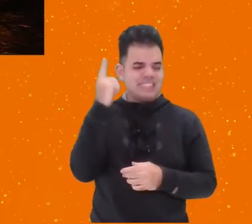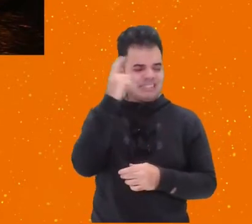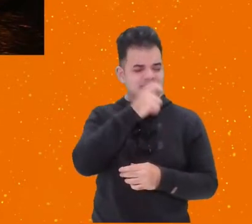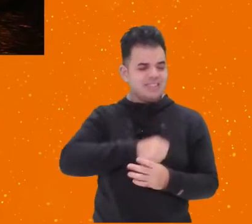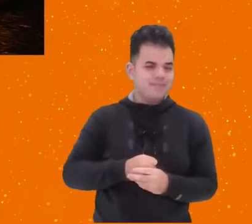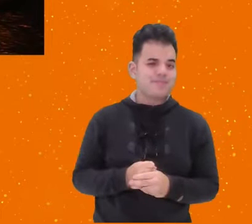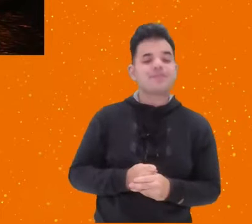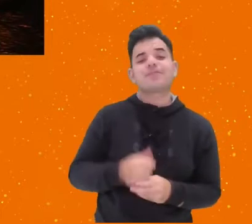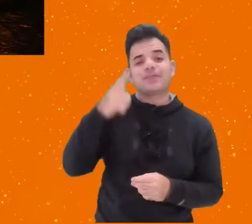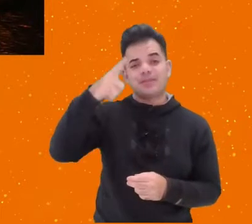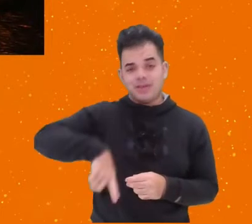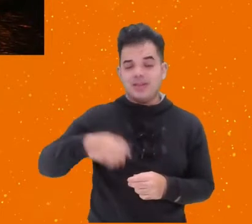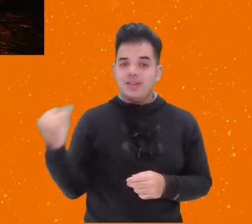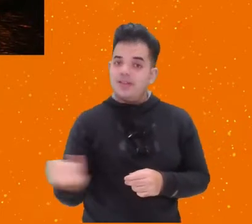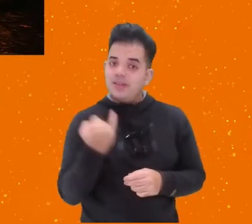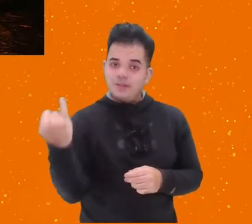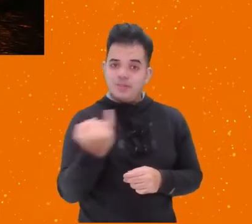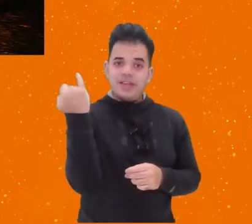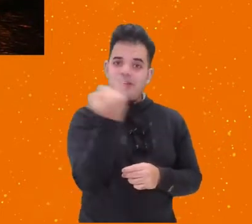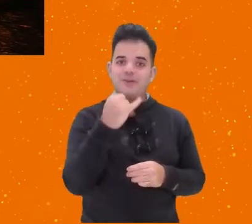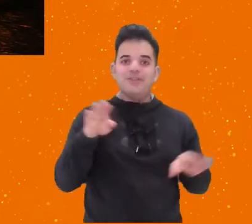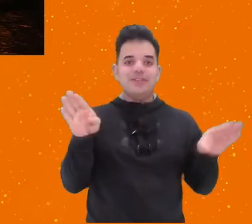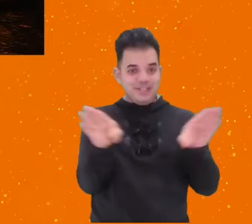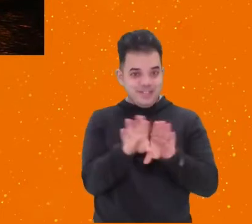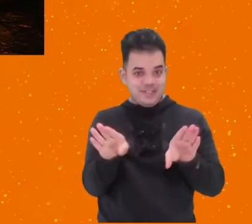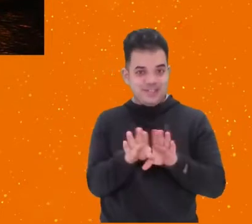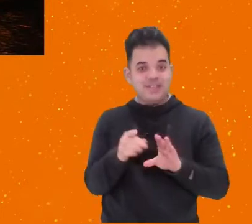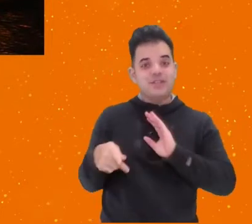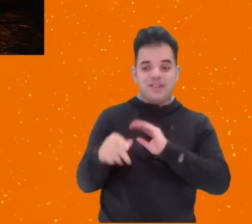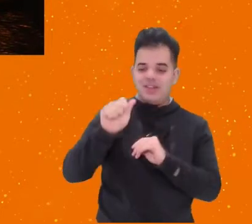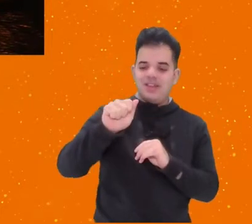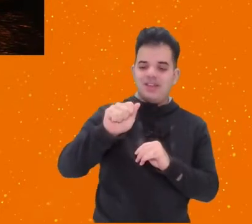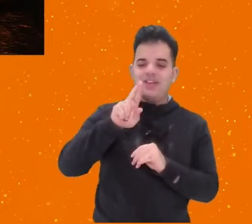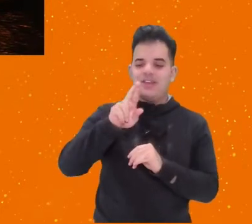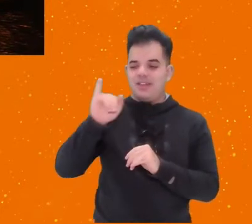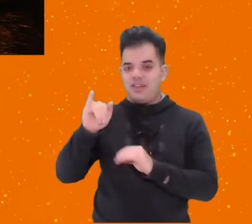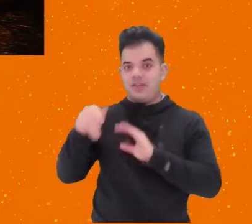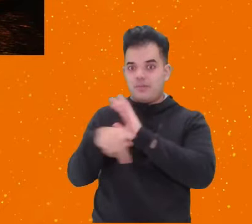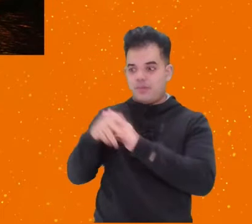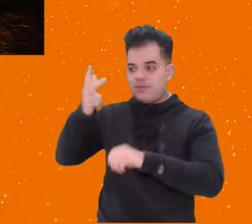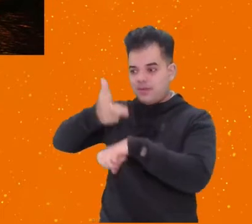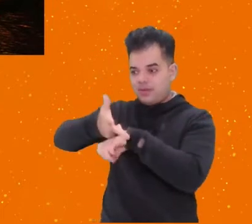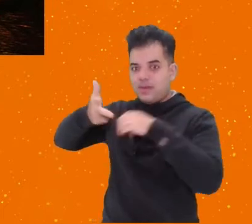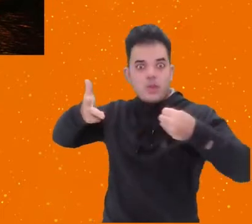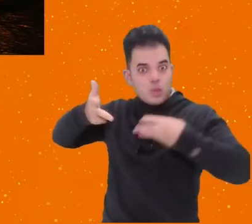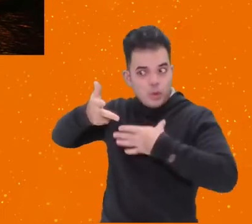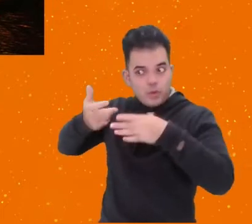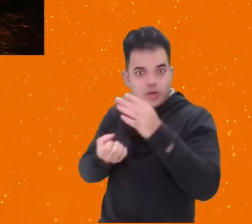Uma coisa importante, que, por exemplo, esse sensor novo da Hi-Re que está vindo nessa câmera nova, por exemplo,